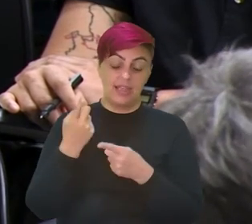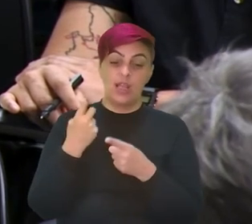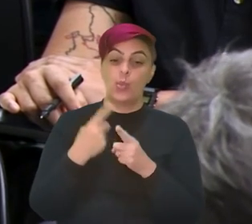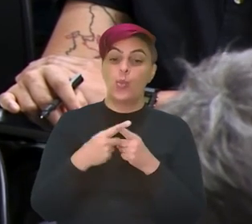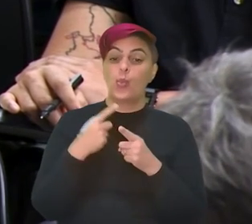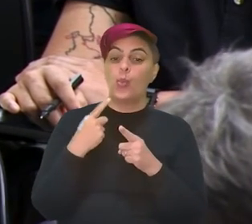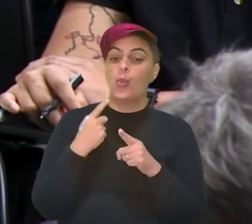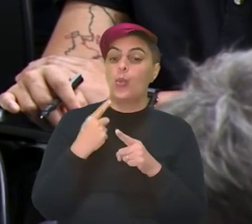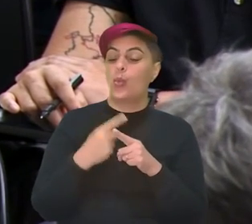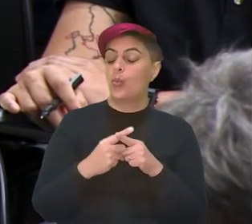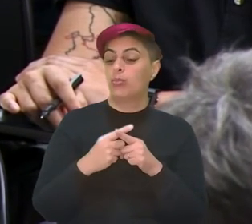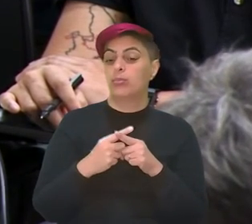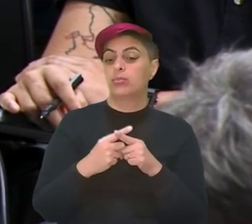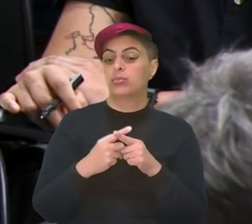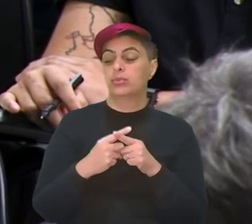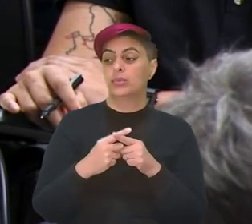se deve